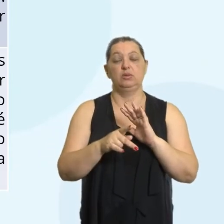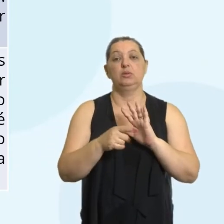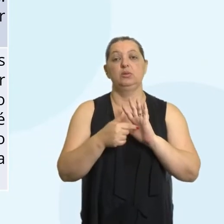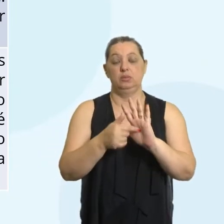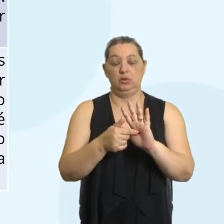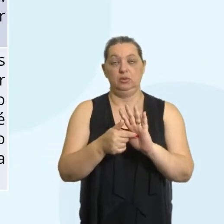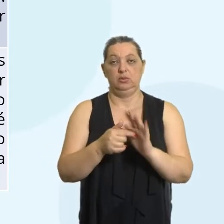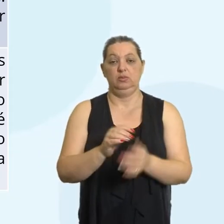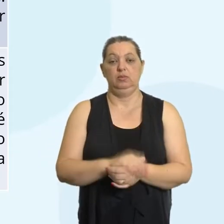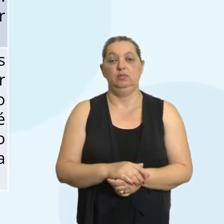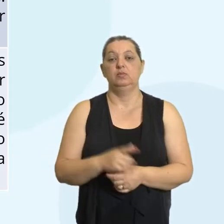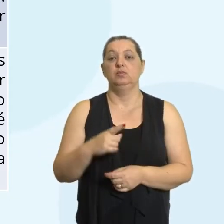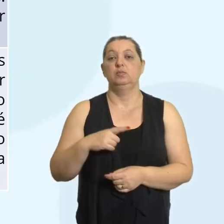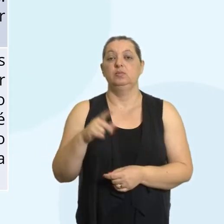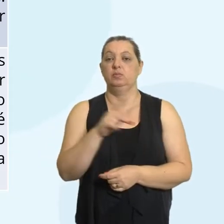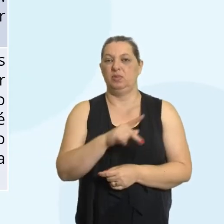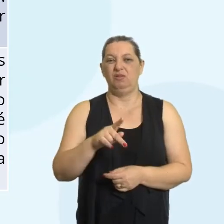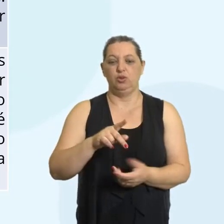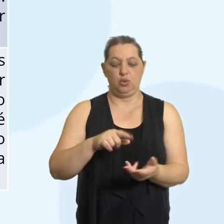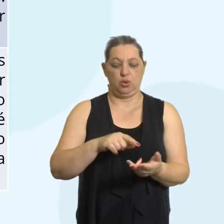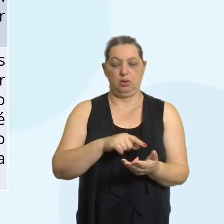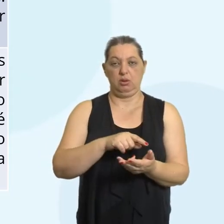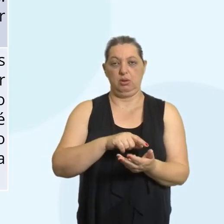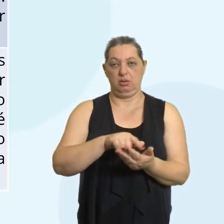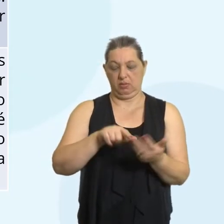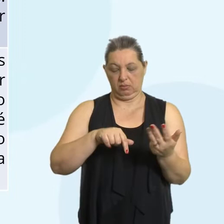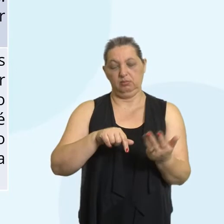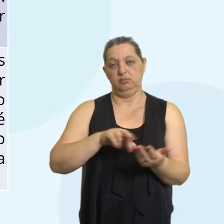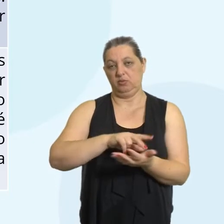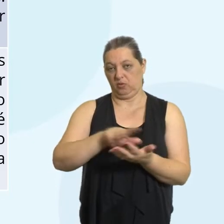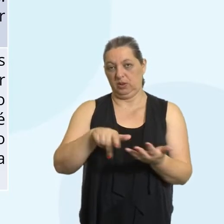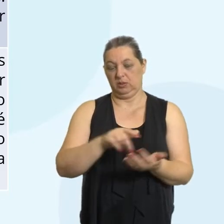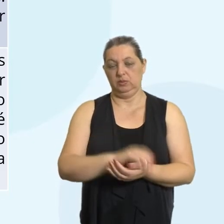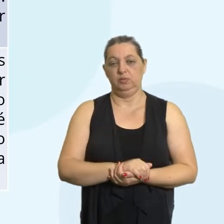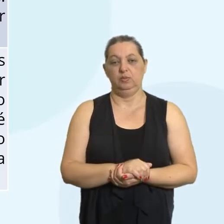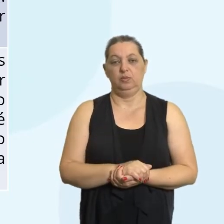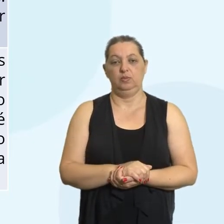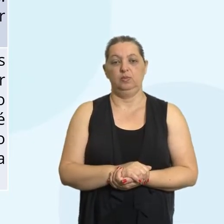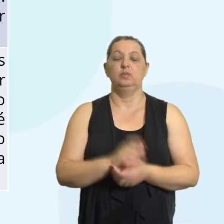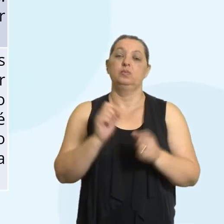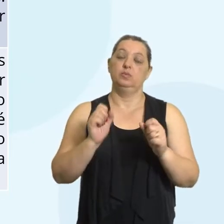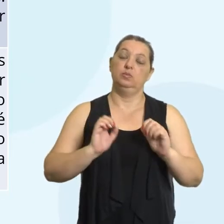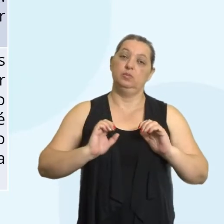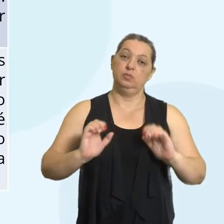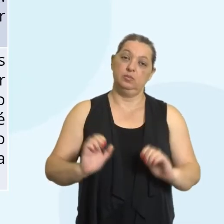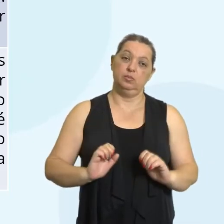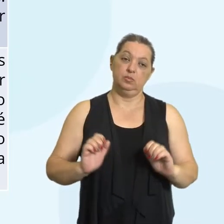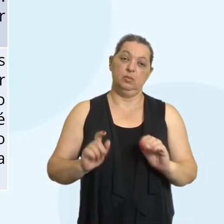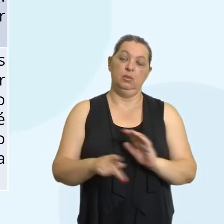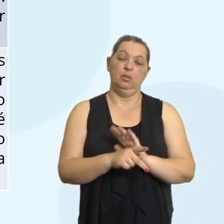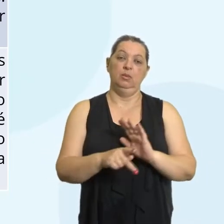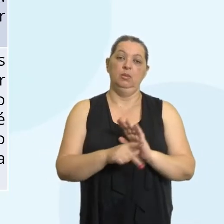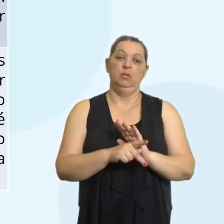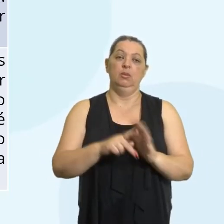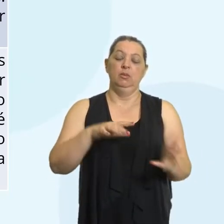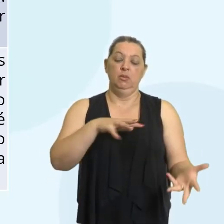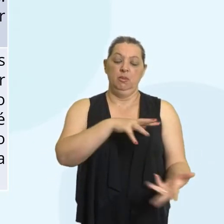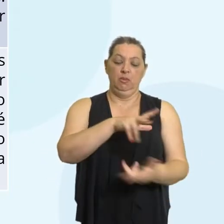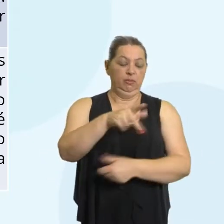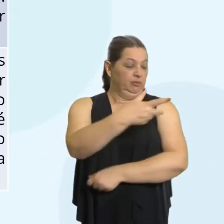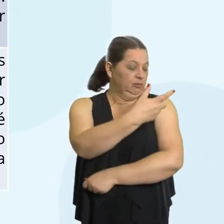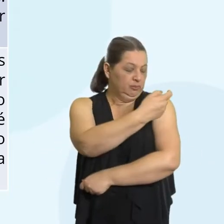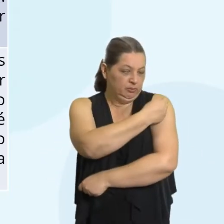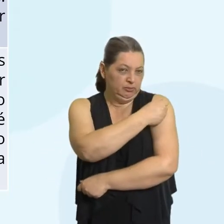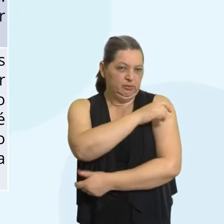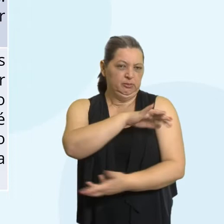esse pelos professores né porque é um projeto com vários professores então pode ser ética Global contra a distribuição de vacinas no mundo